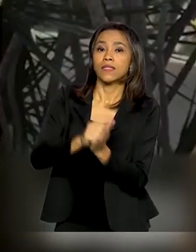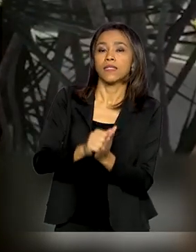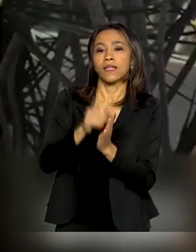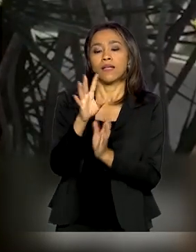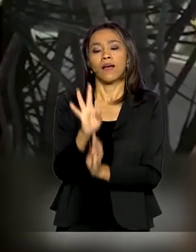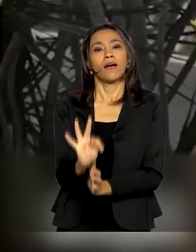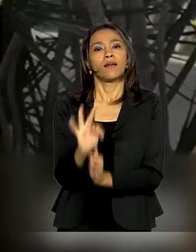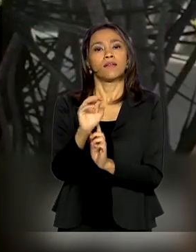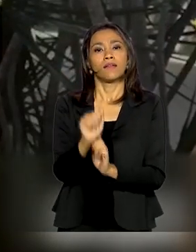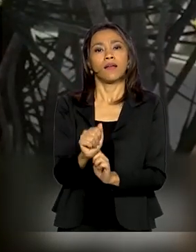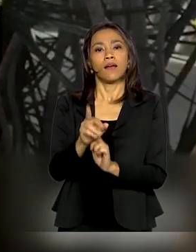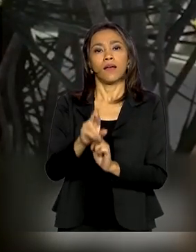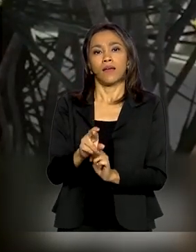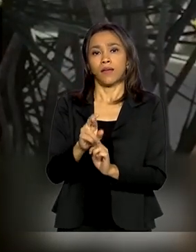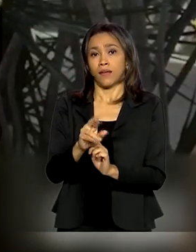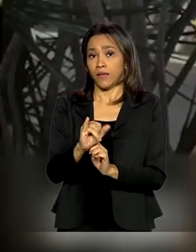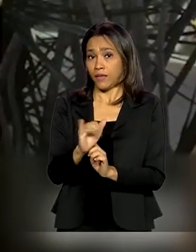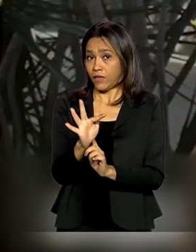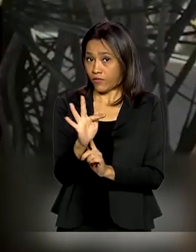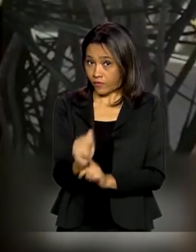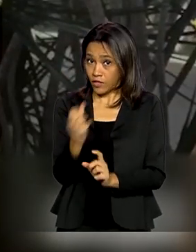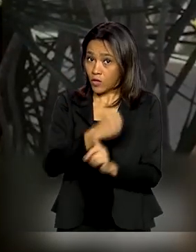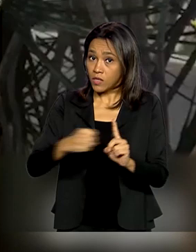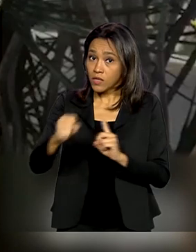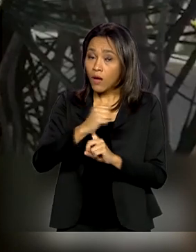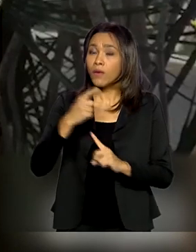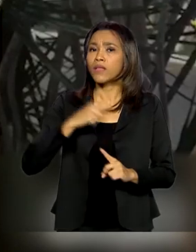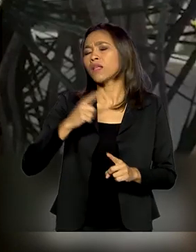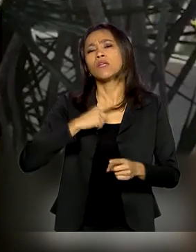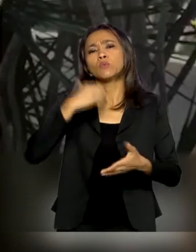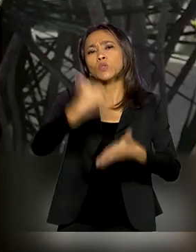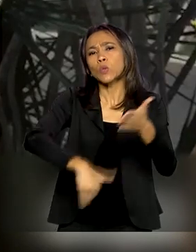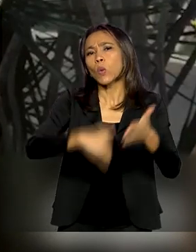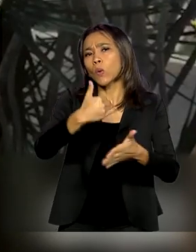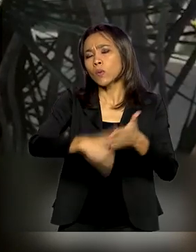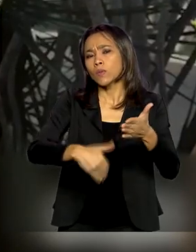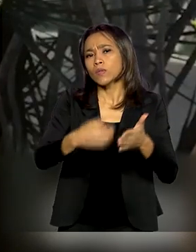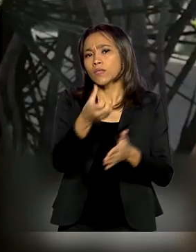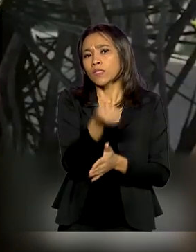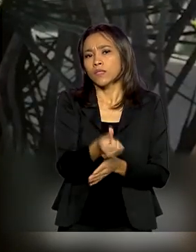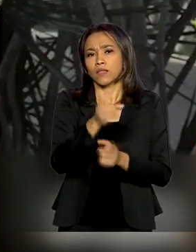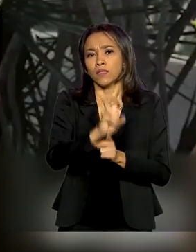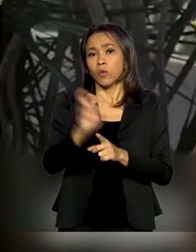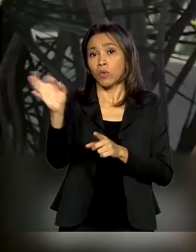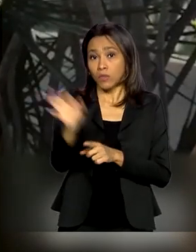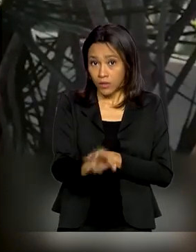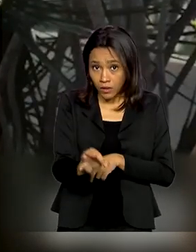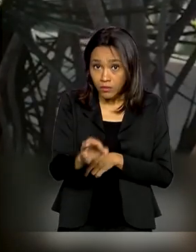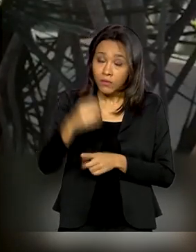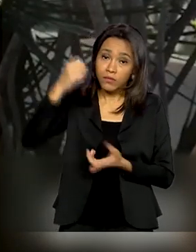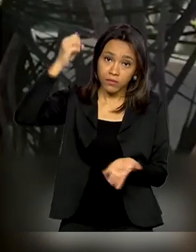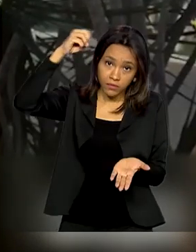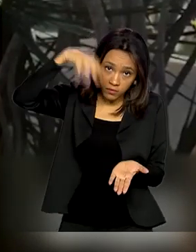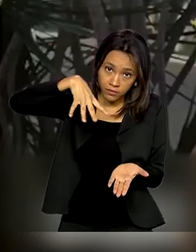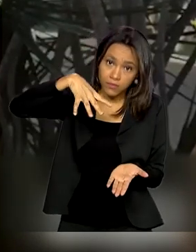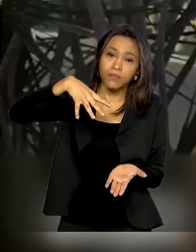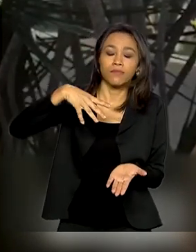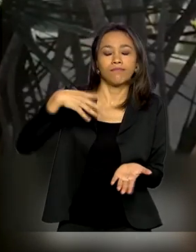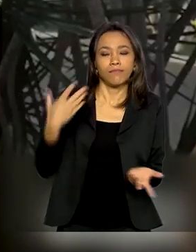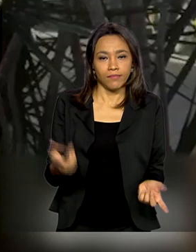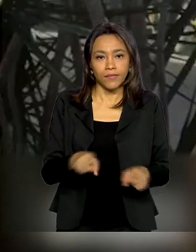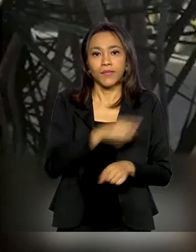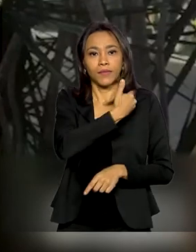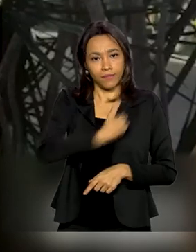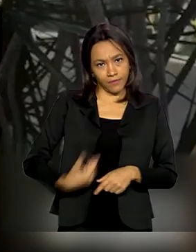programa que garante desconto de até 65% nas contas de energia elétrica. E o governo federal